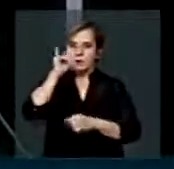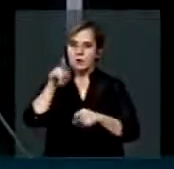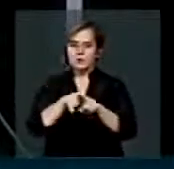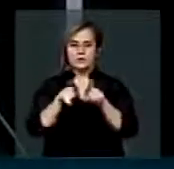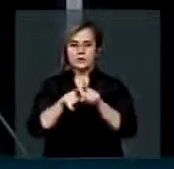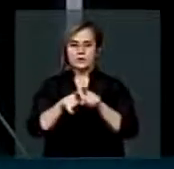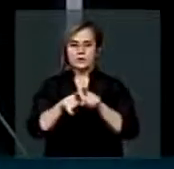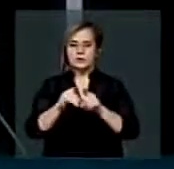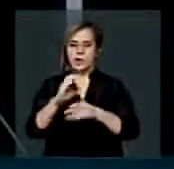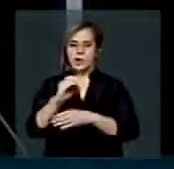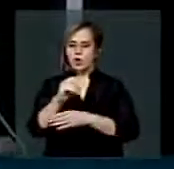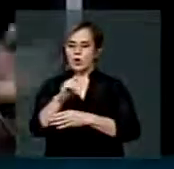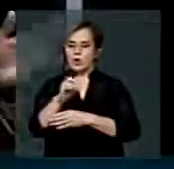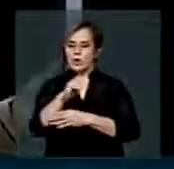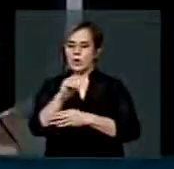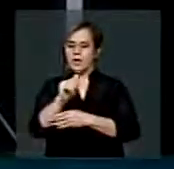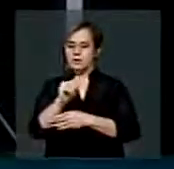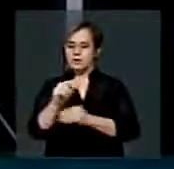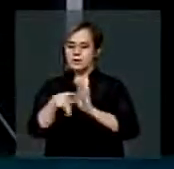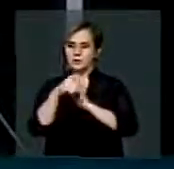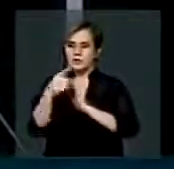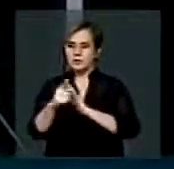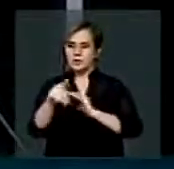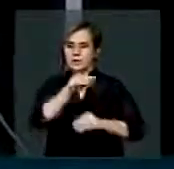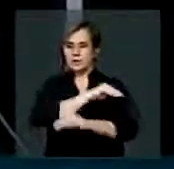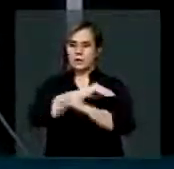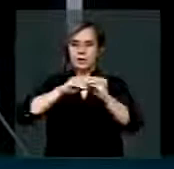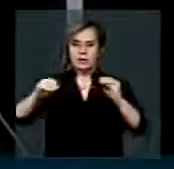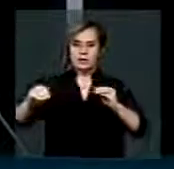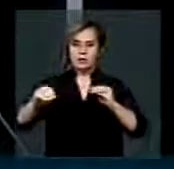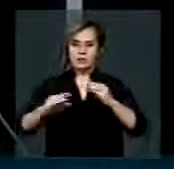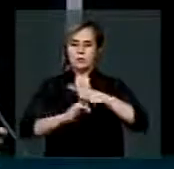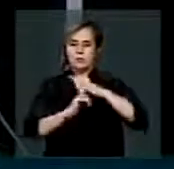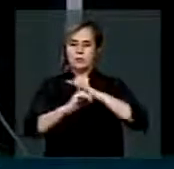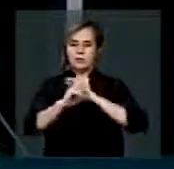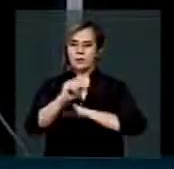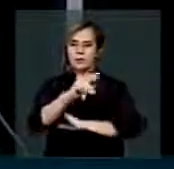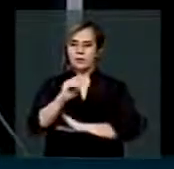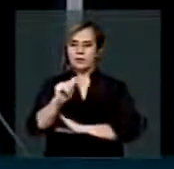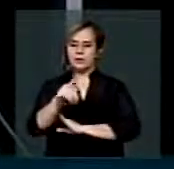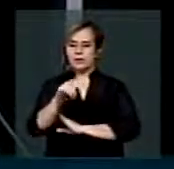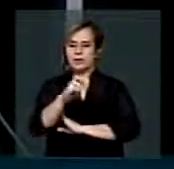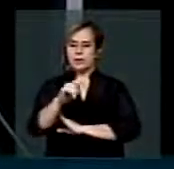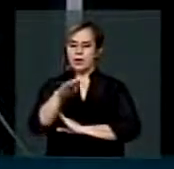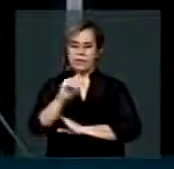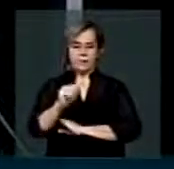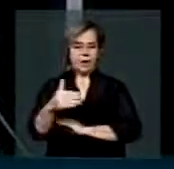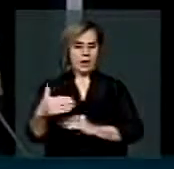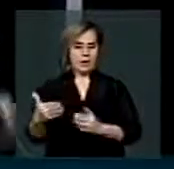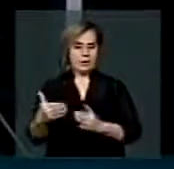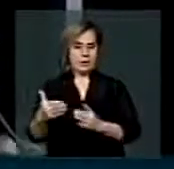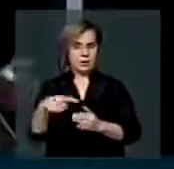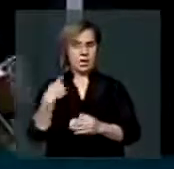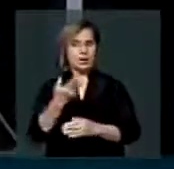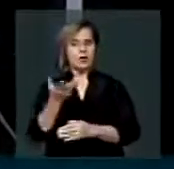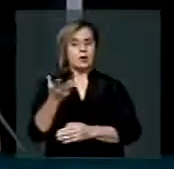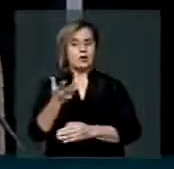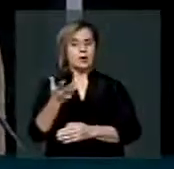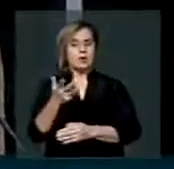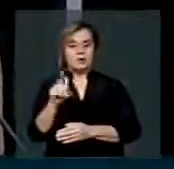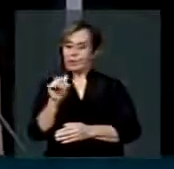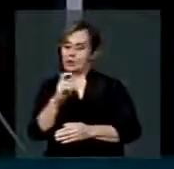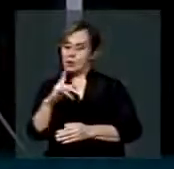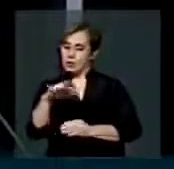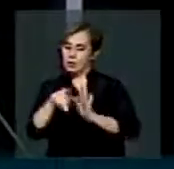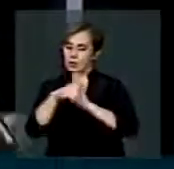da Cooperativa dos Garimpeiros para a empresa Serra Pelada, Companhia de Desenvolvimento Mineral. Nós queremos que o garimpo